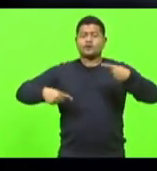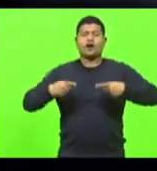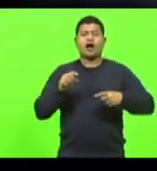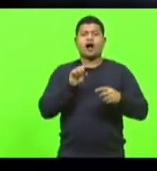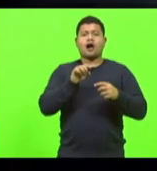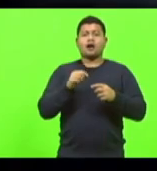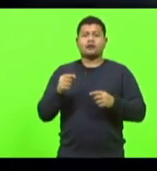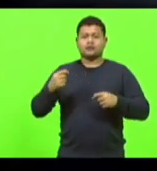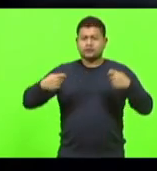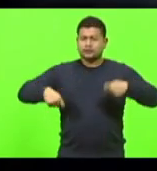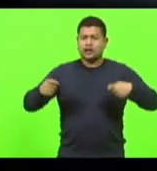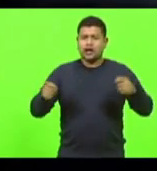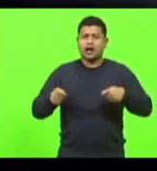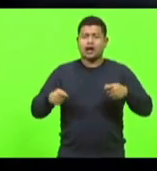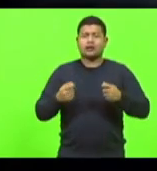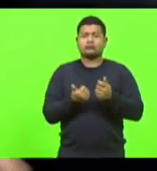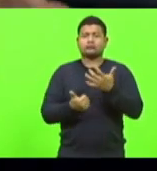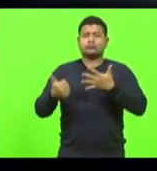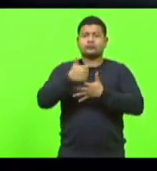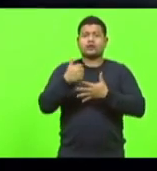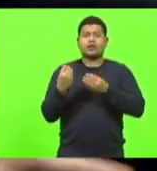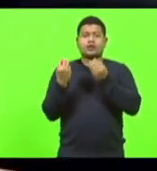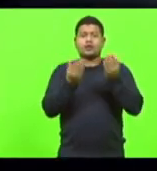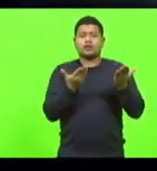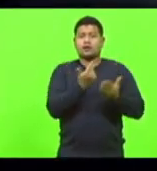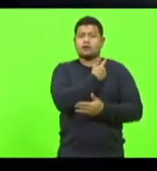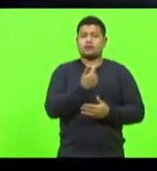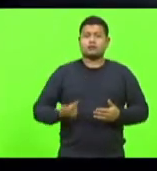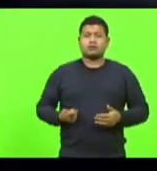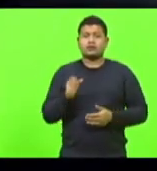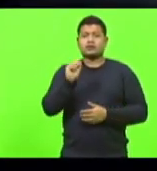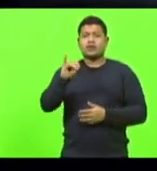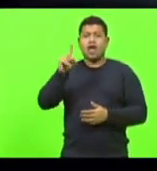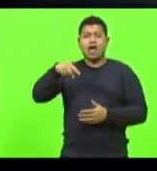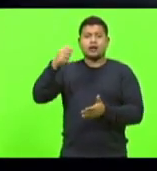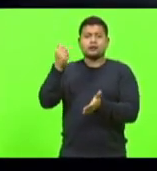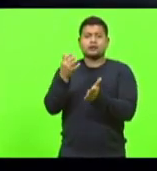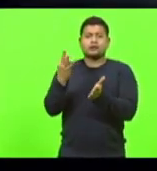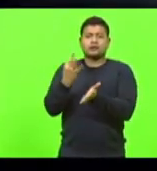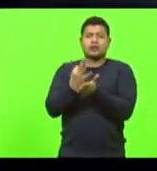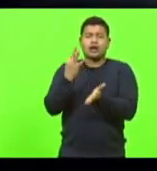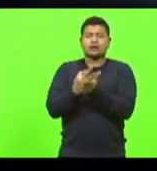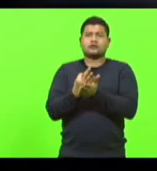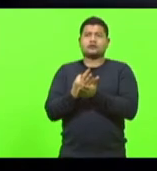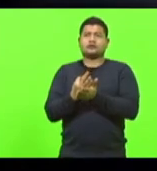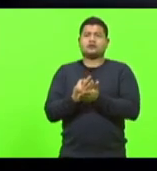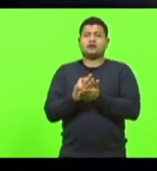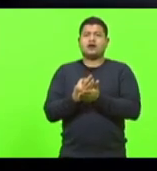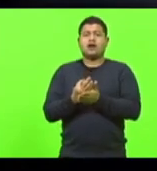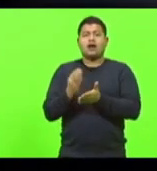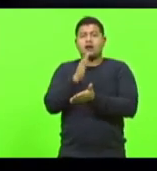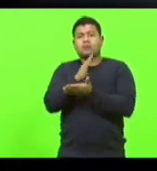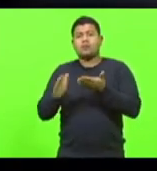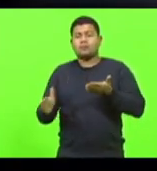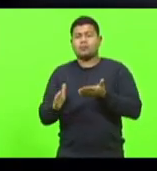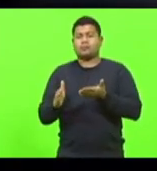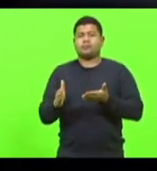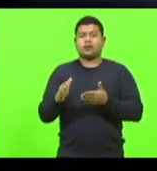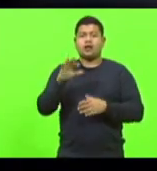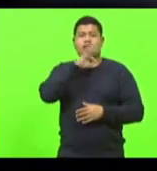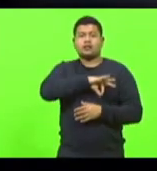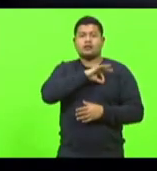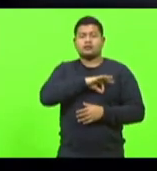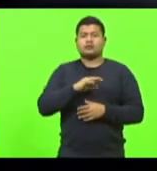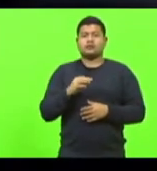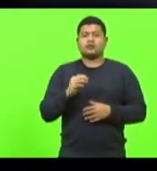que nós queremos dar para o governo se a taxa aposentado se atirar uma parte dos salários de quem